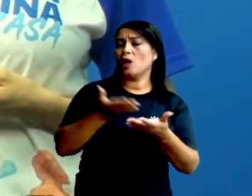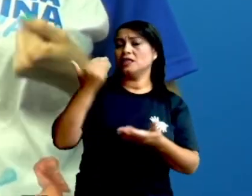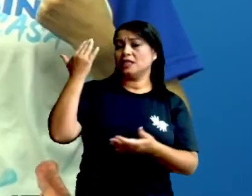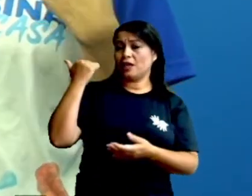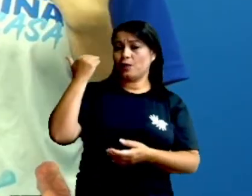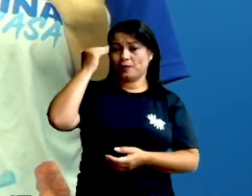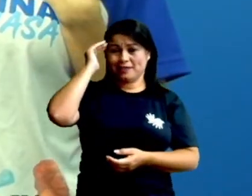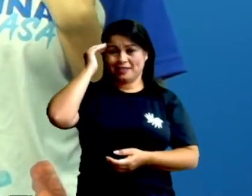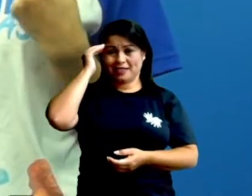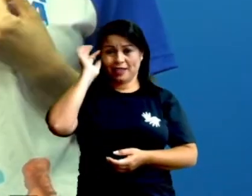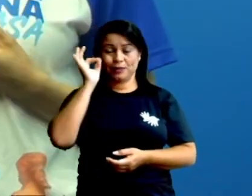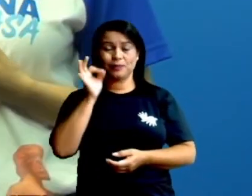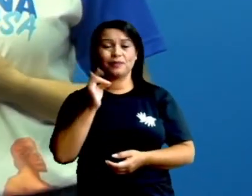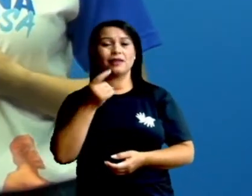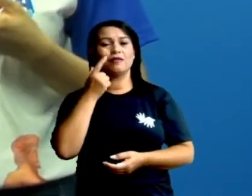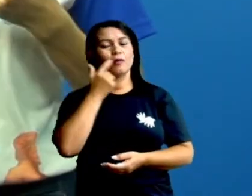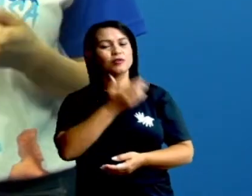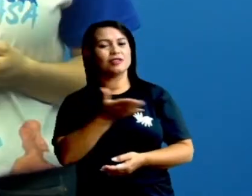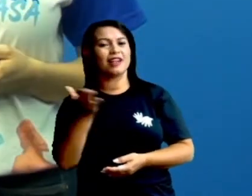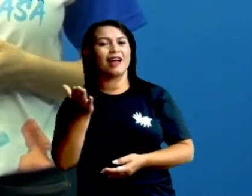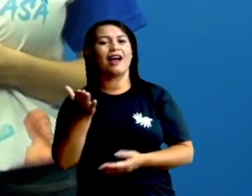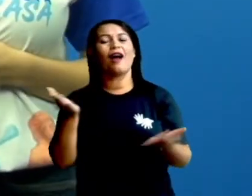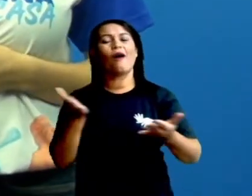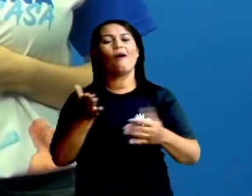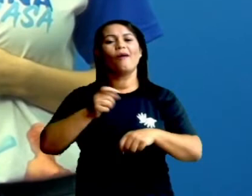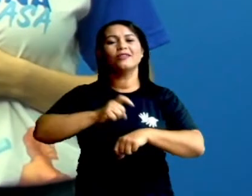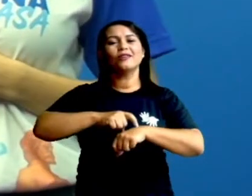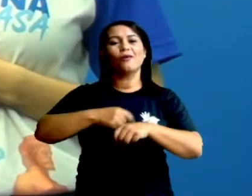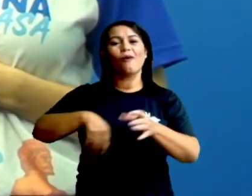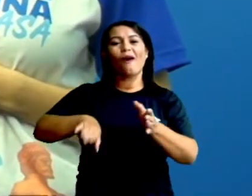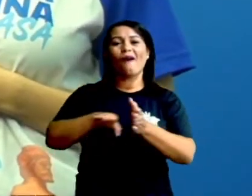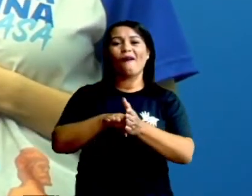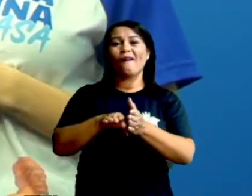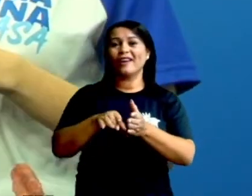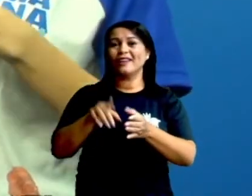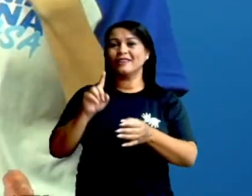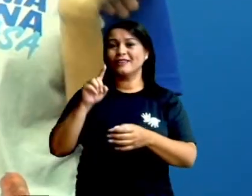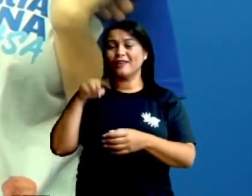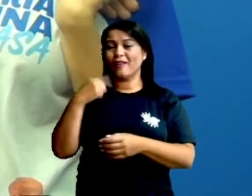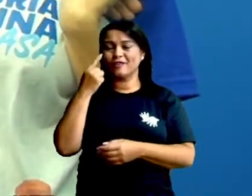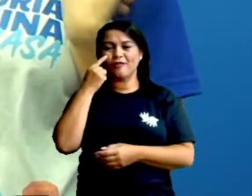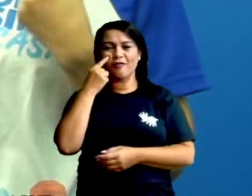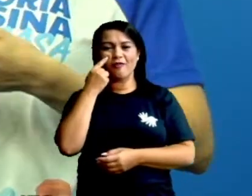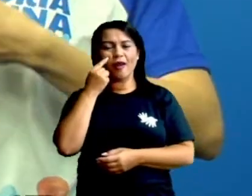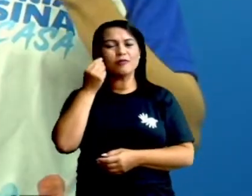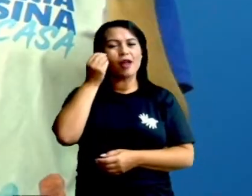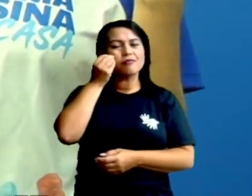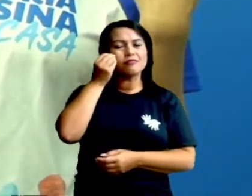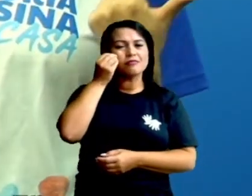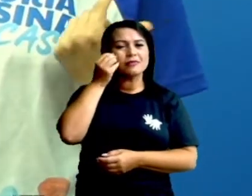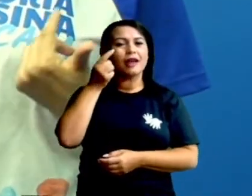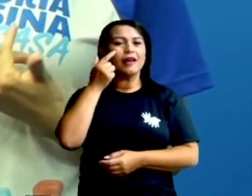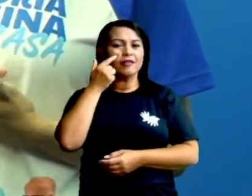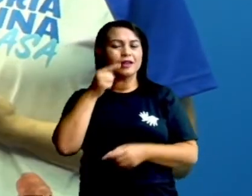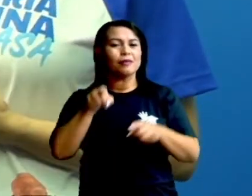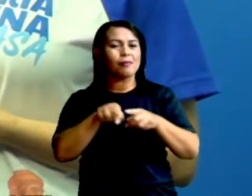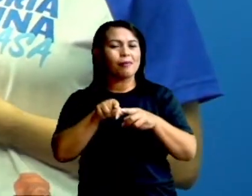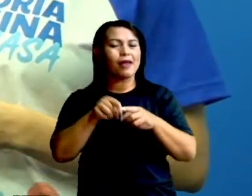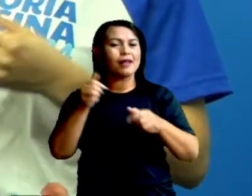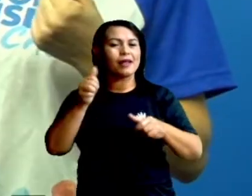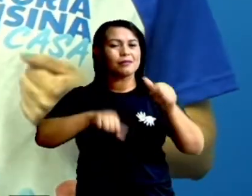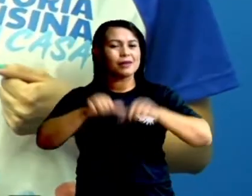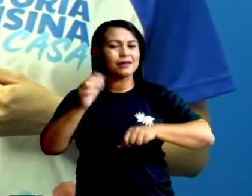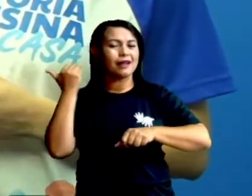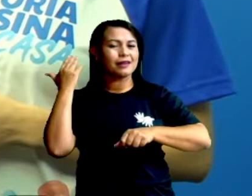Tá então vamos lá agora chegou a hora da gente testar essas habilidades que foram trabalhadas em outras